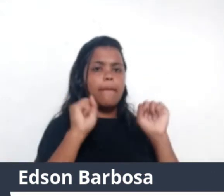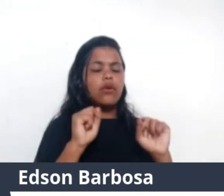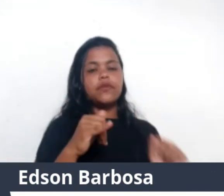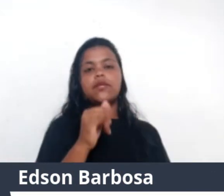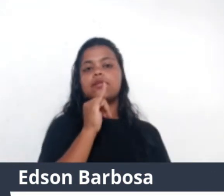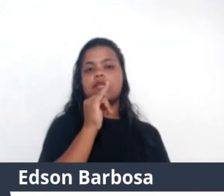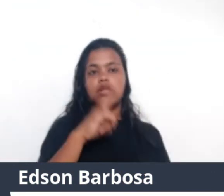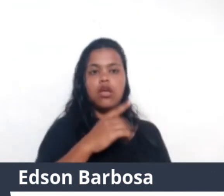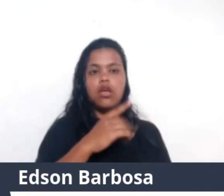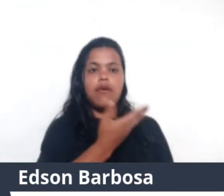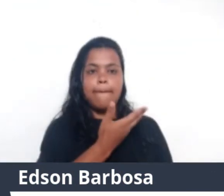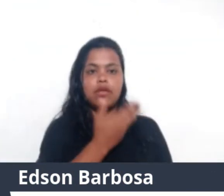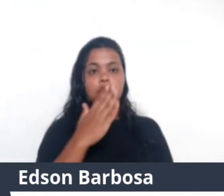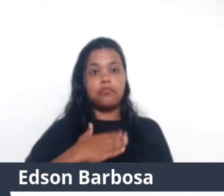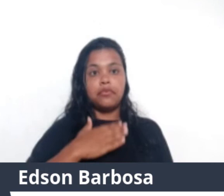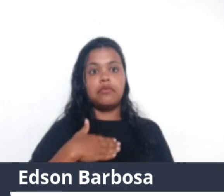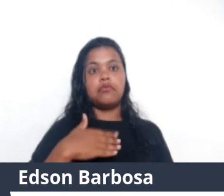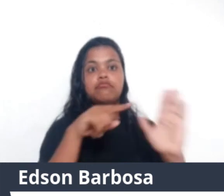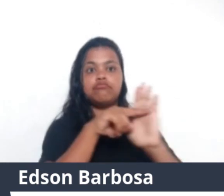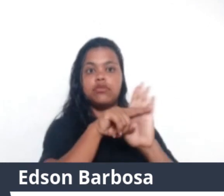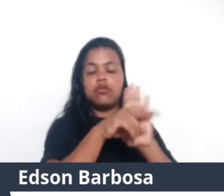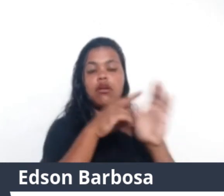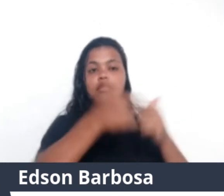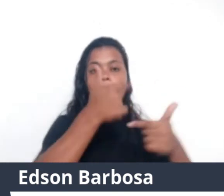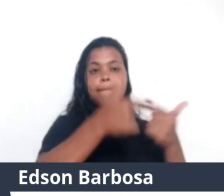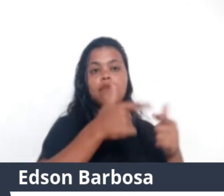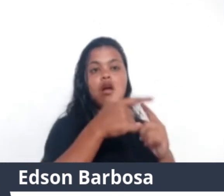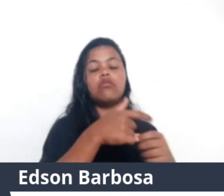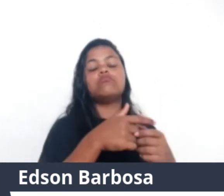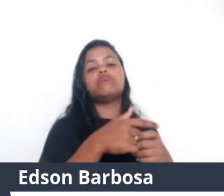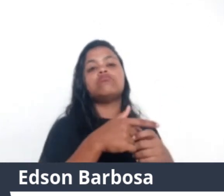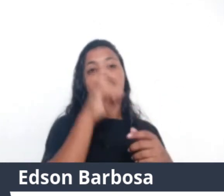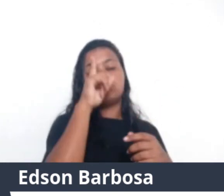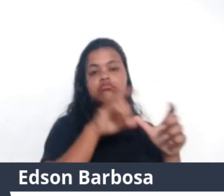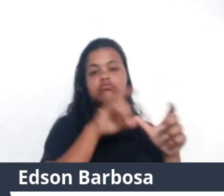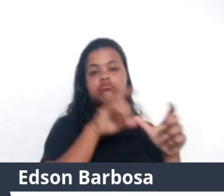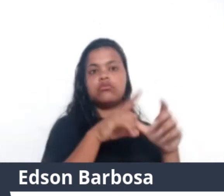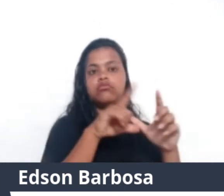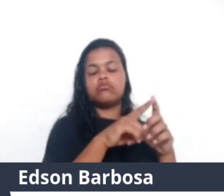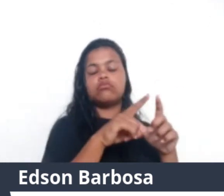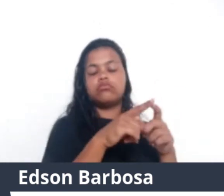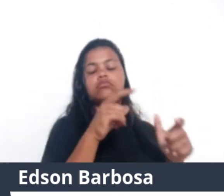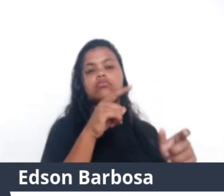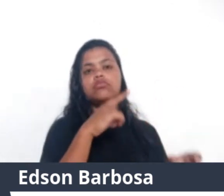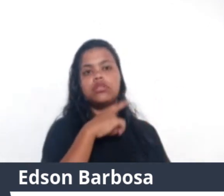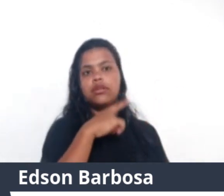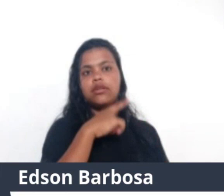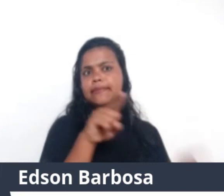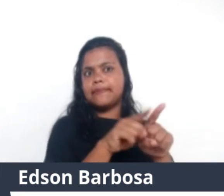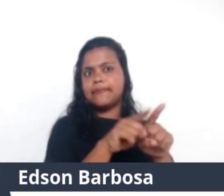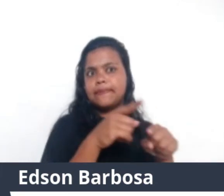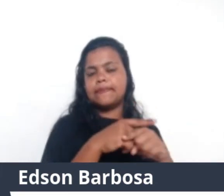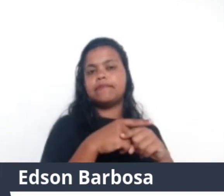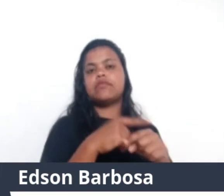no laboratório auxiliando no diagnóstico, né? Então, eu estou trabalhando também no grupo da Fiocruz,